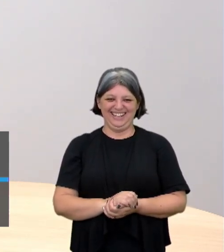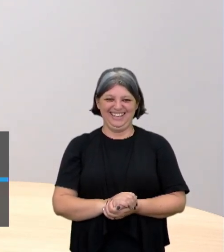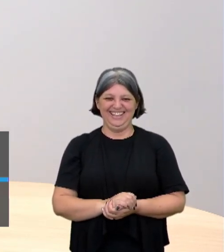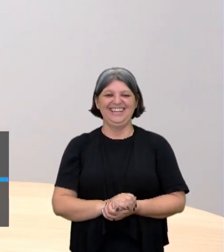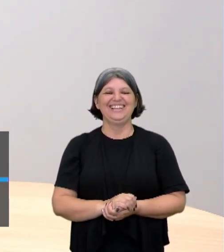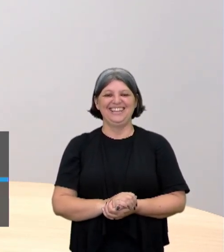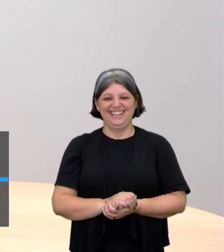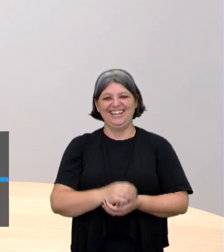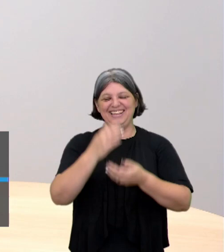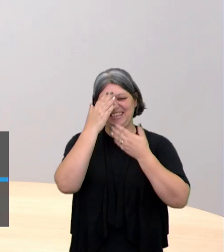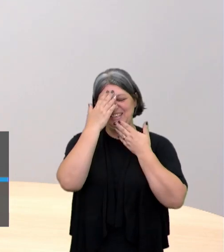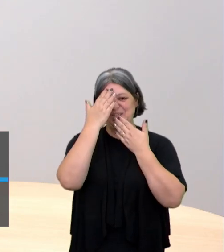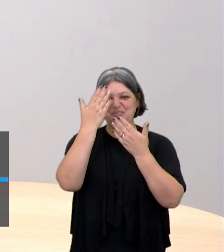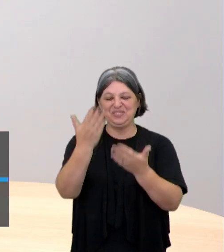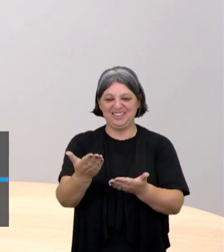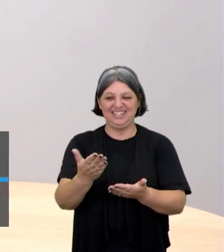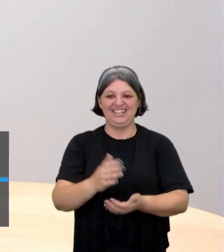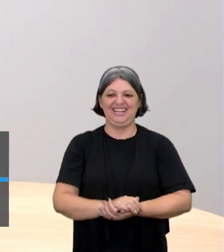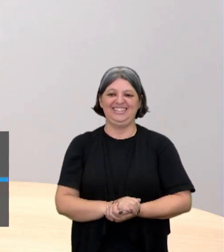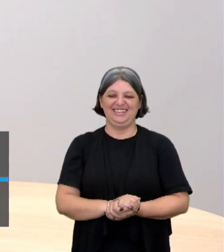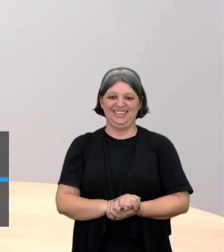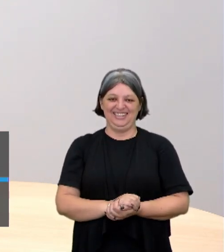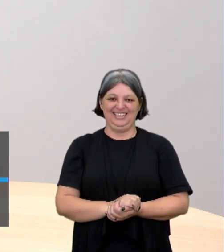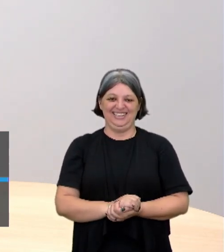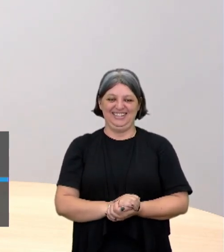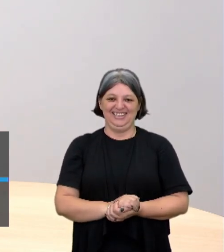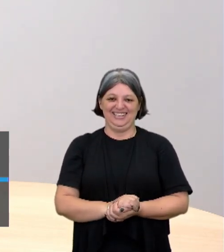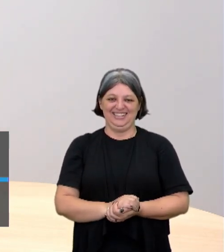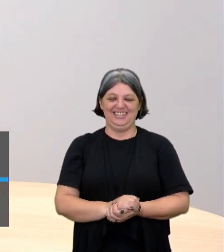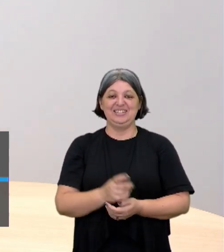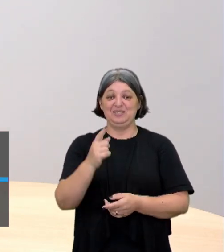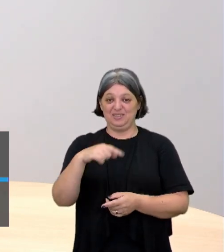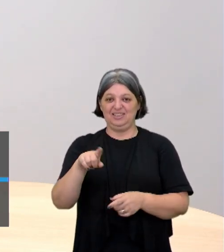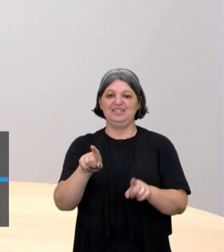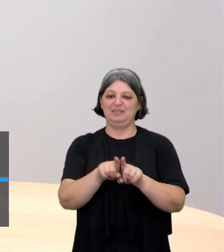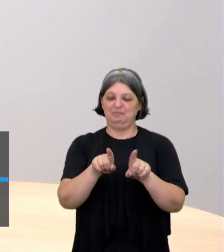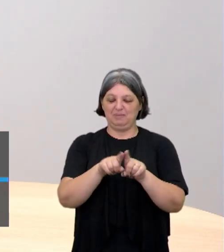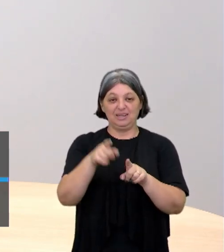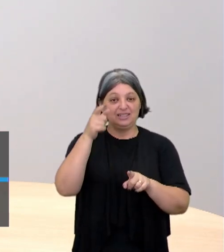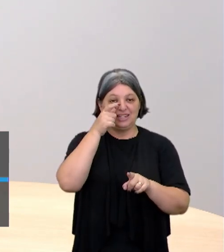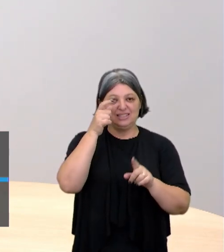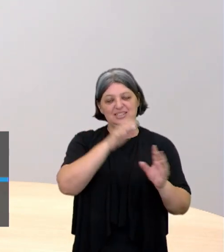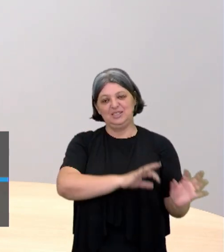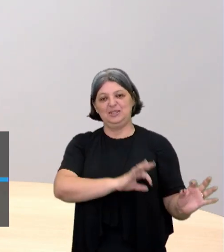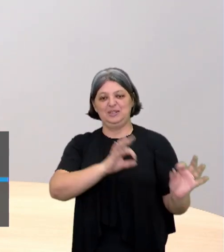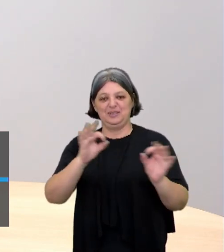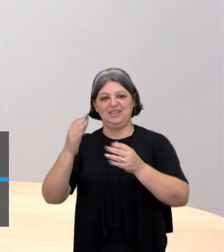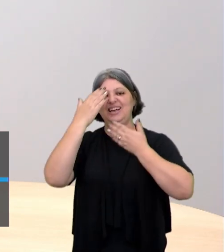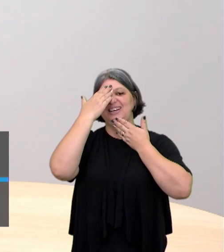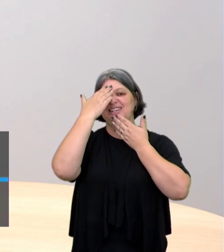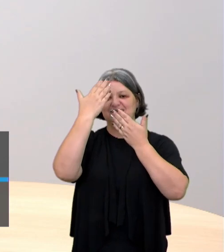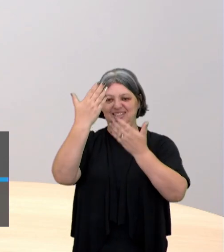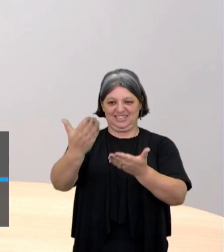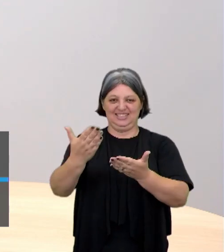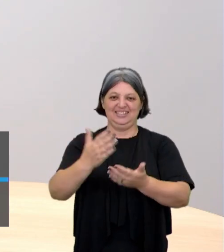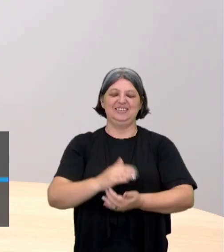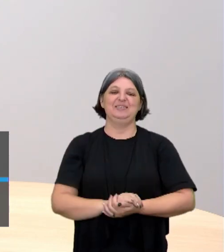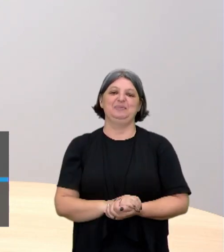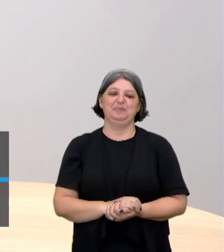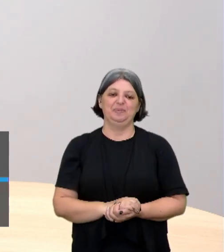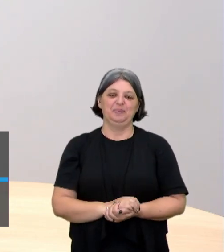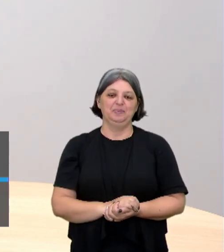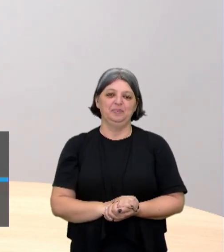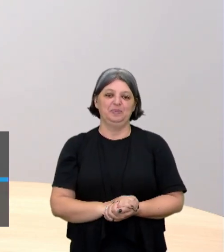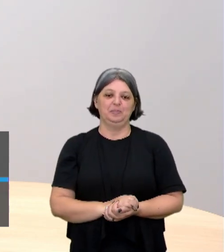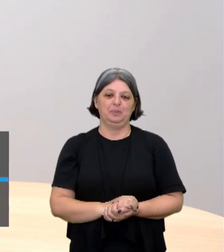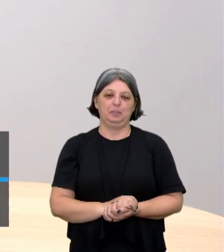Perfeito, muito obrigada. Espero que o pessoal aí também tenha pego, o pessoal todo que está nos assistindo, agradeço muitíssimo. E a gente